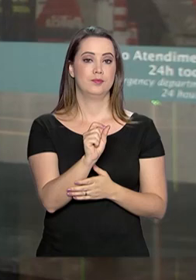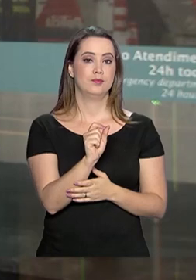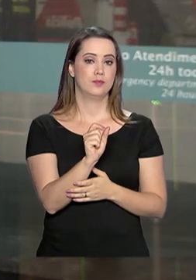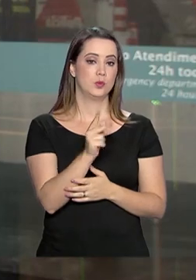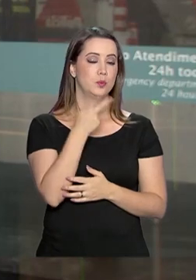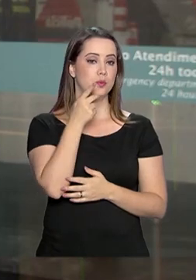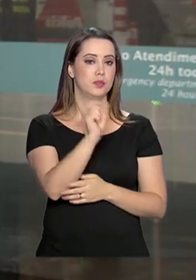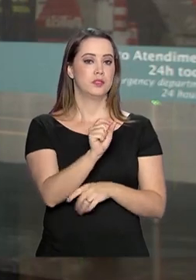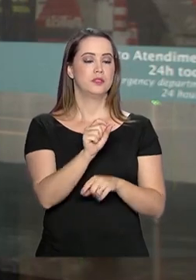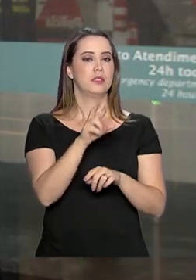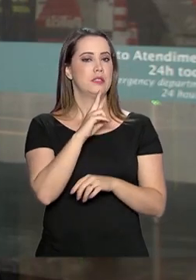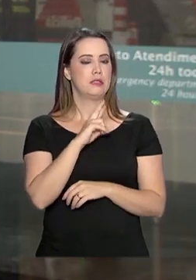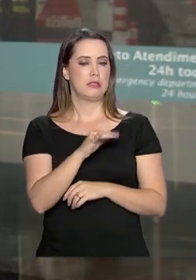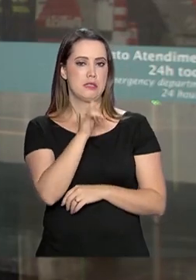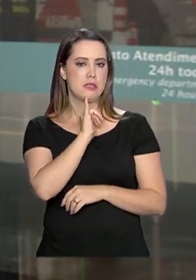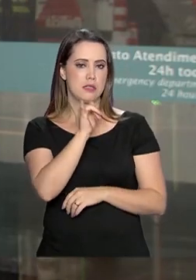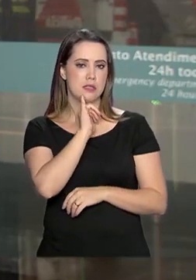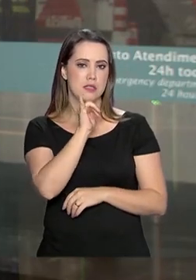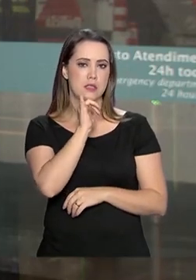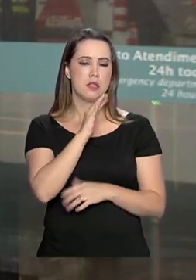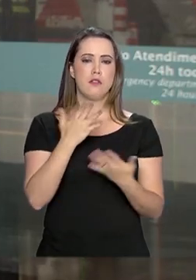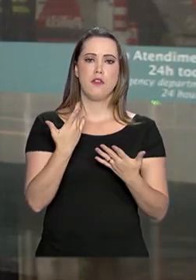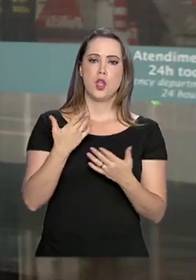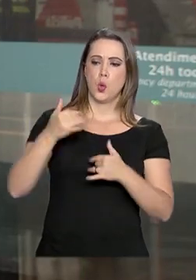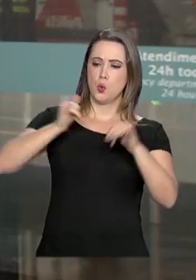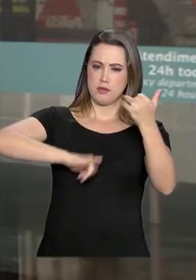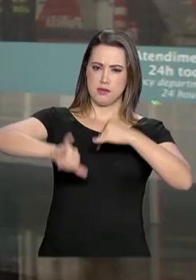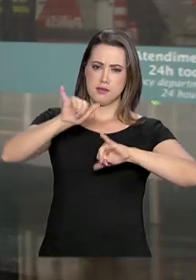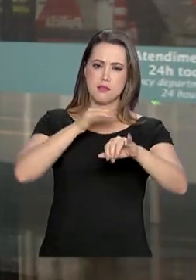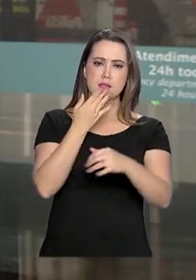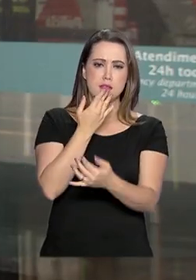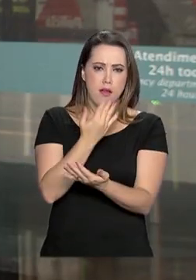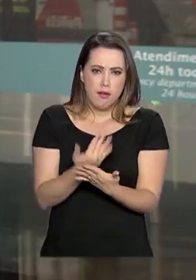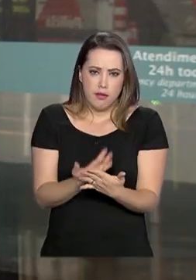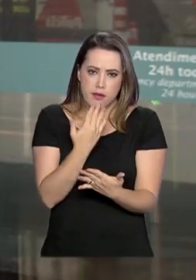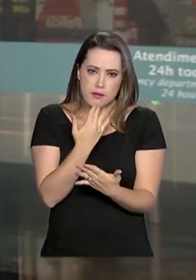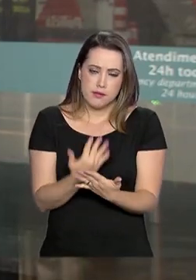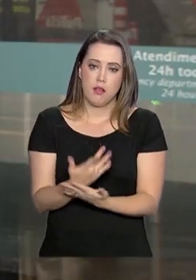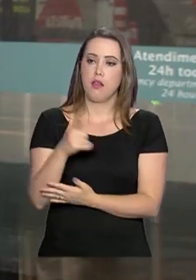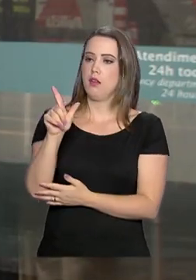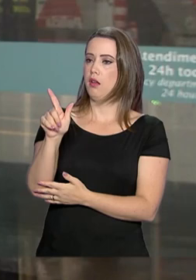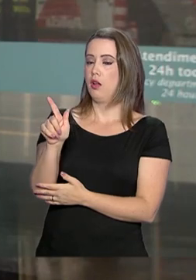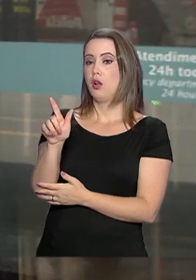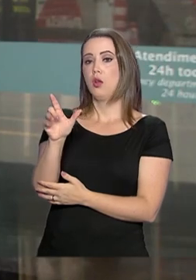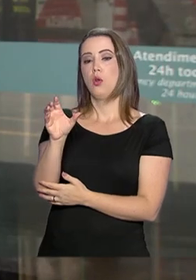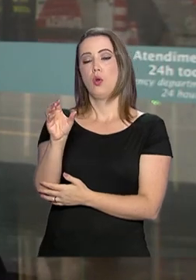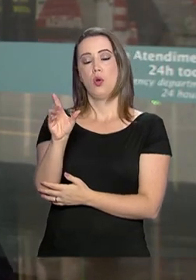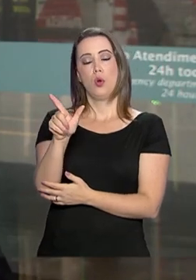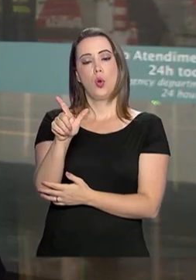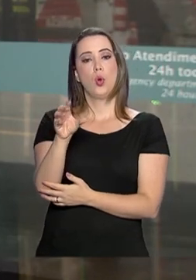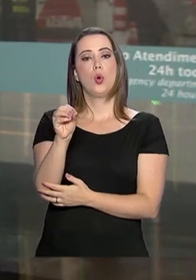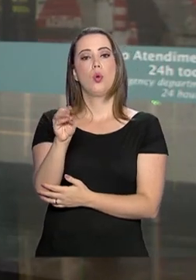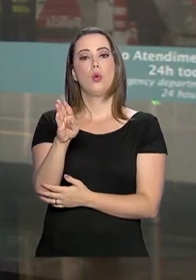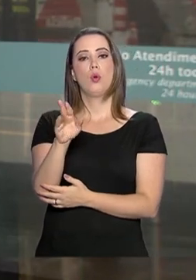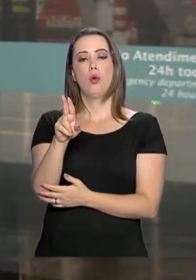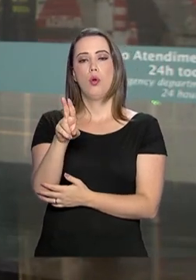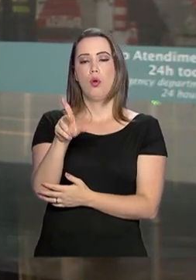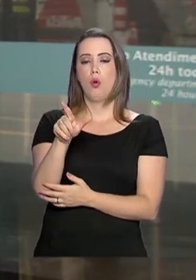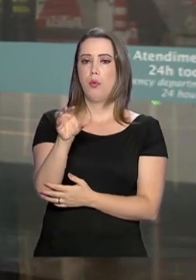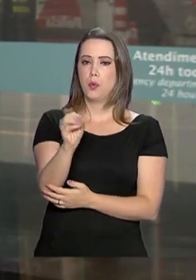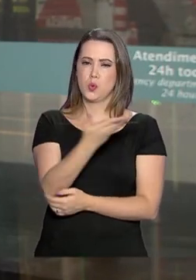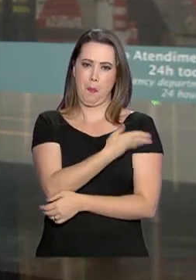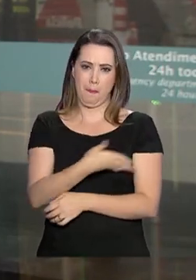no que diz respeito, por exemplo, aos glóbulos brancos, que poderiam indicar uma possível infecção, mas permanecem